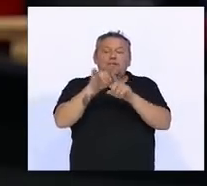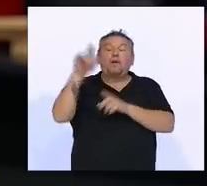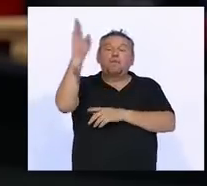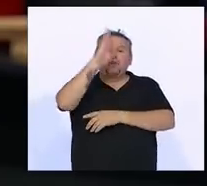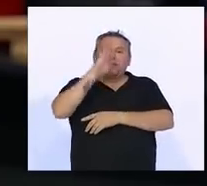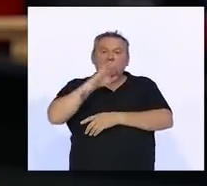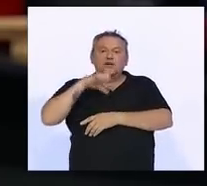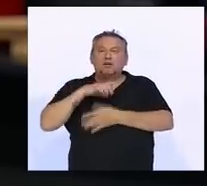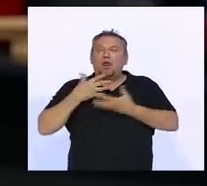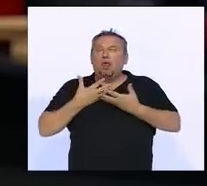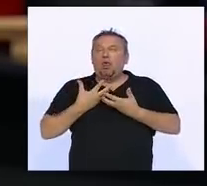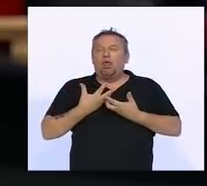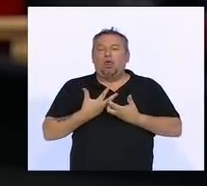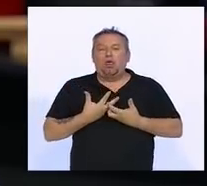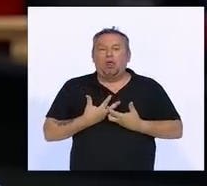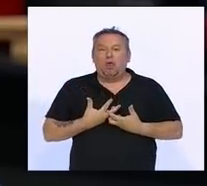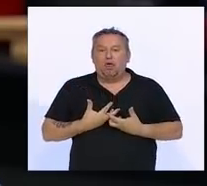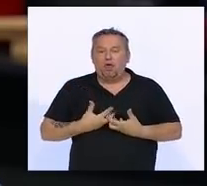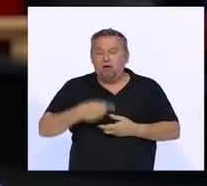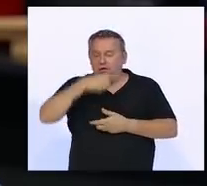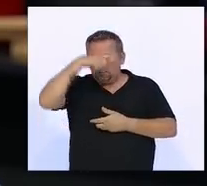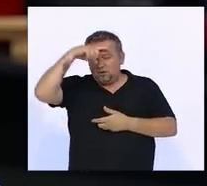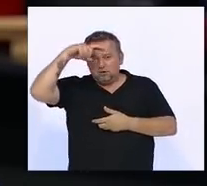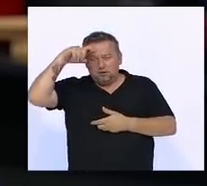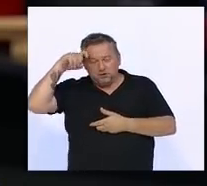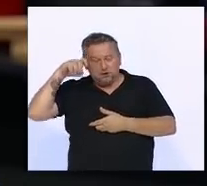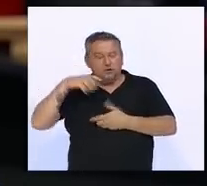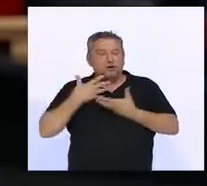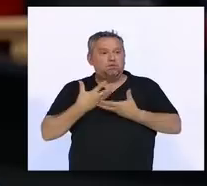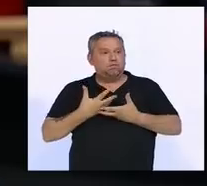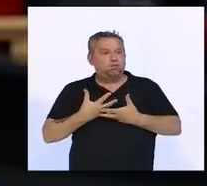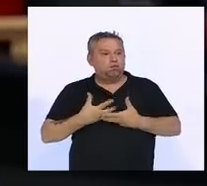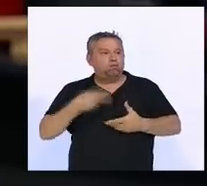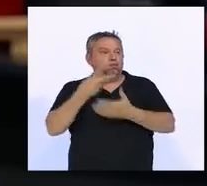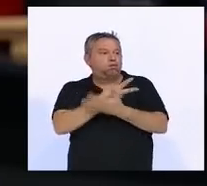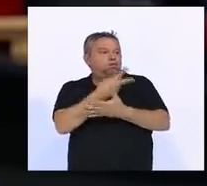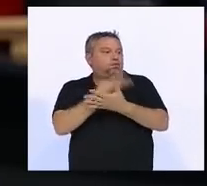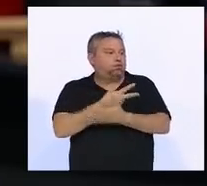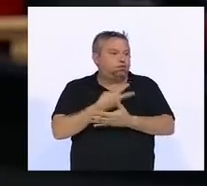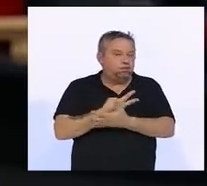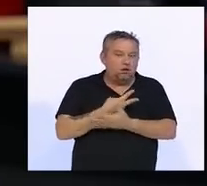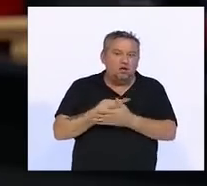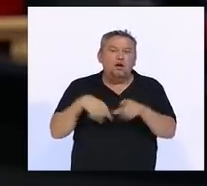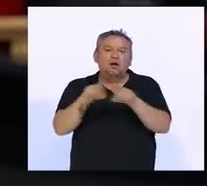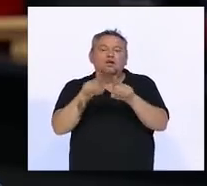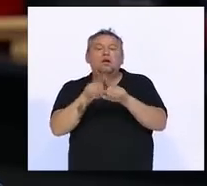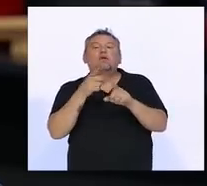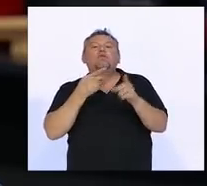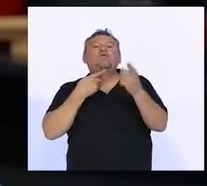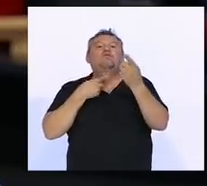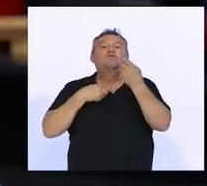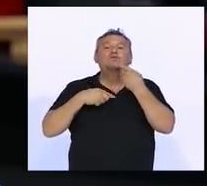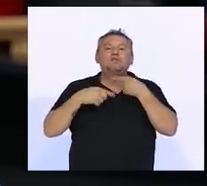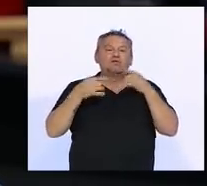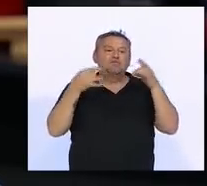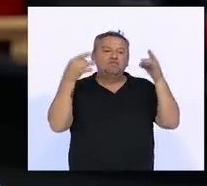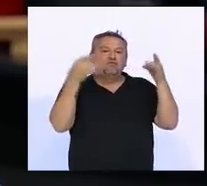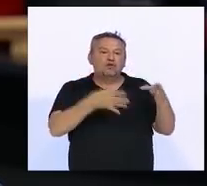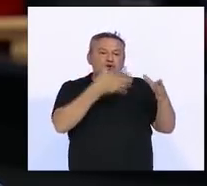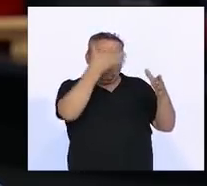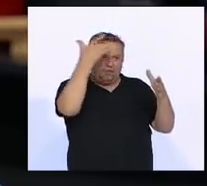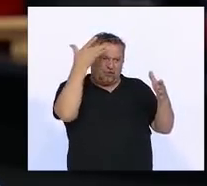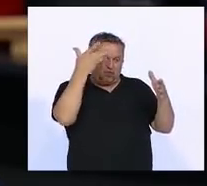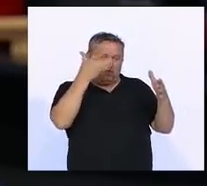cansados, tão exaustos de tanto fracasso, que eles estão dispostos a deixar o seu candidato do